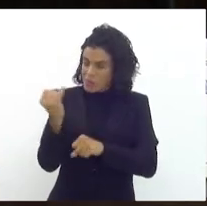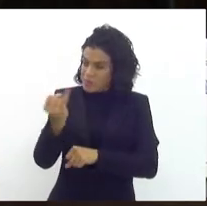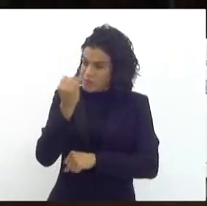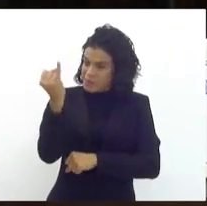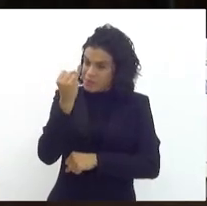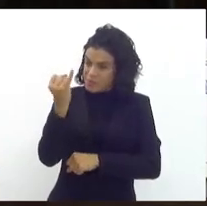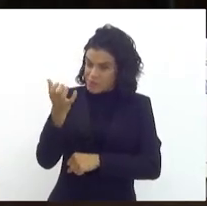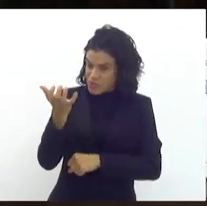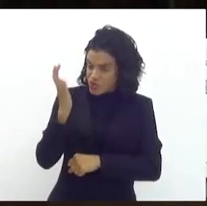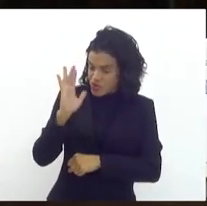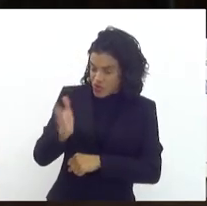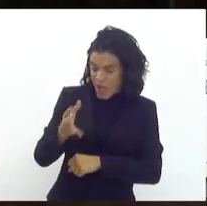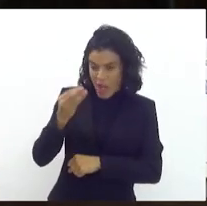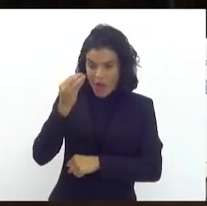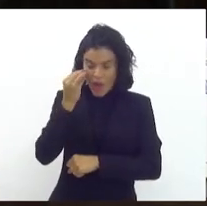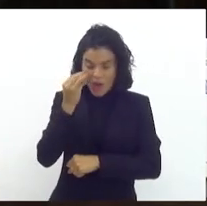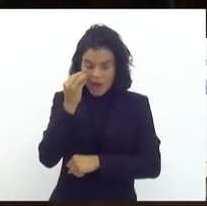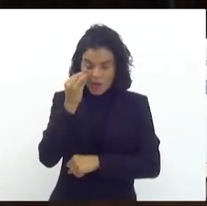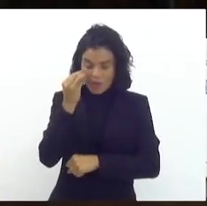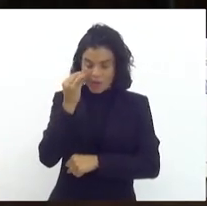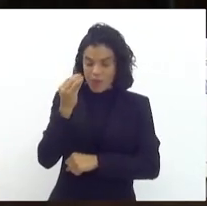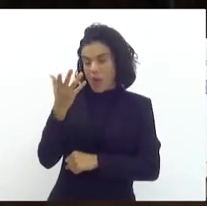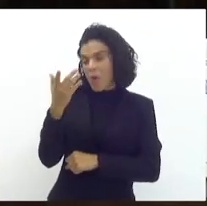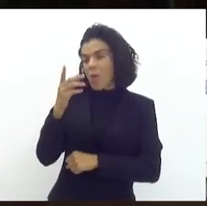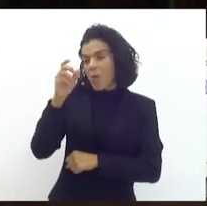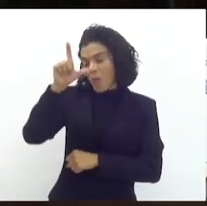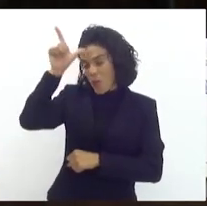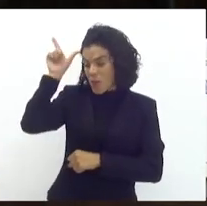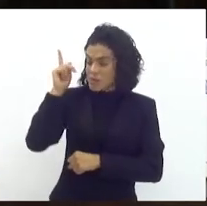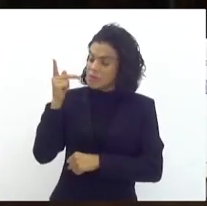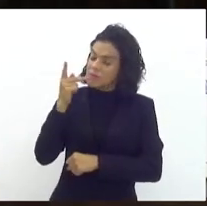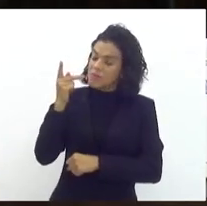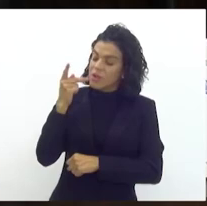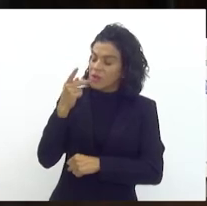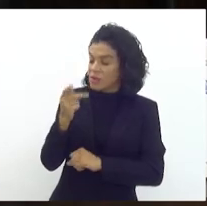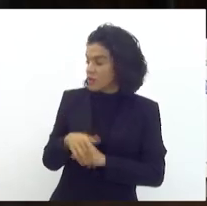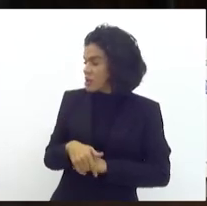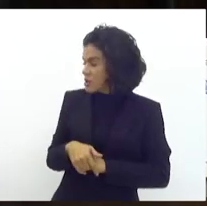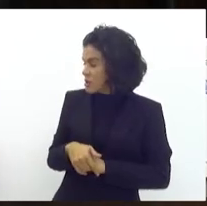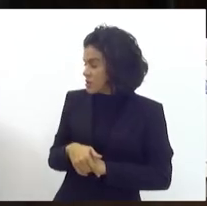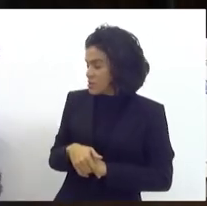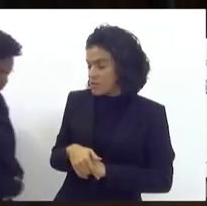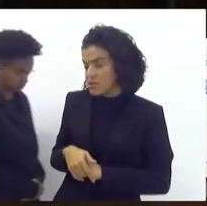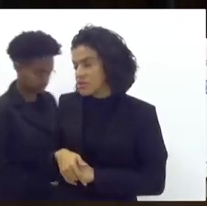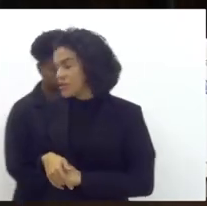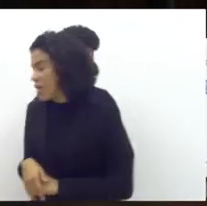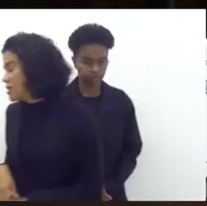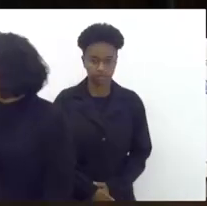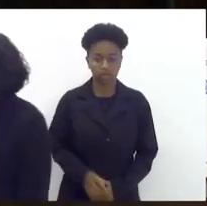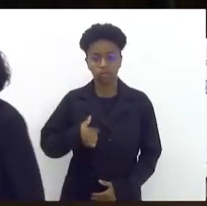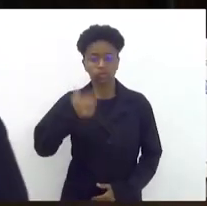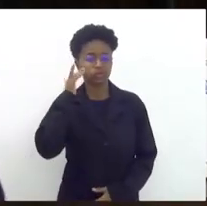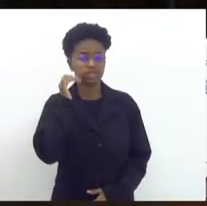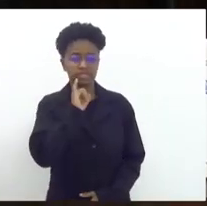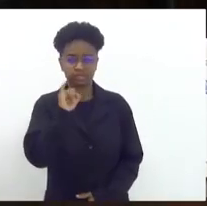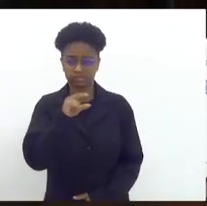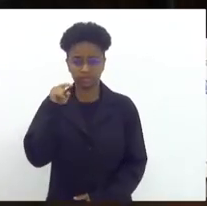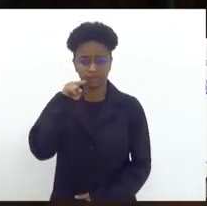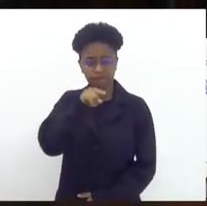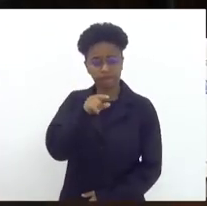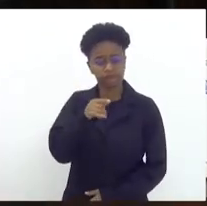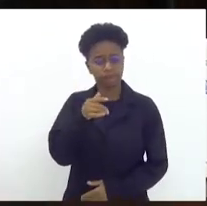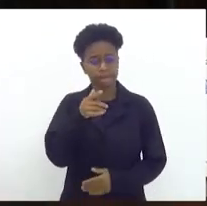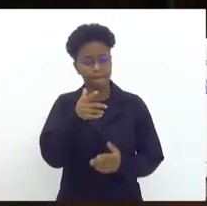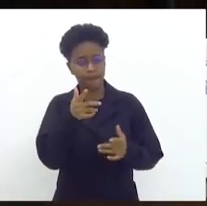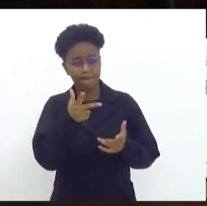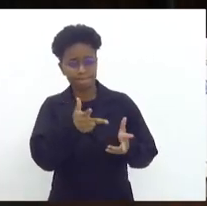para quem teve oportunidade acho que os Paulo me disse que leu do ipeia né os pão não sei se seria o material do império nessa simulação